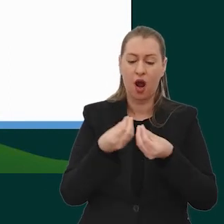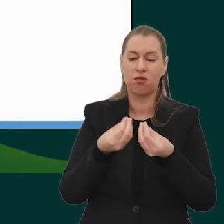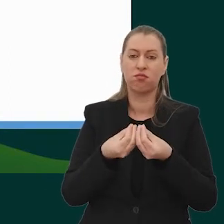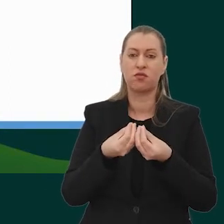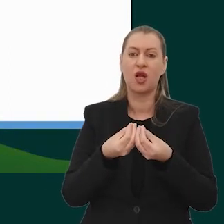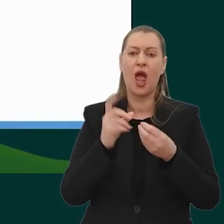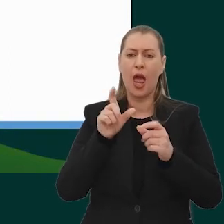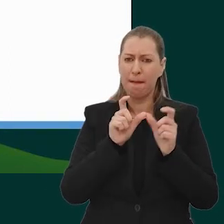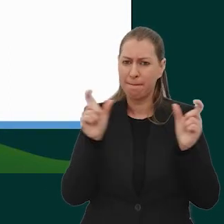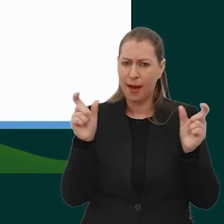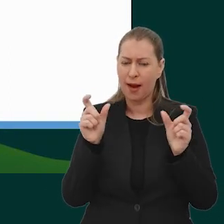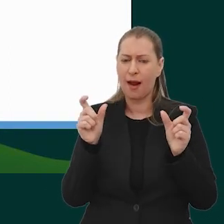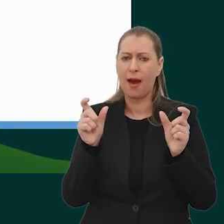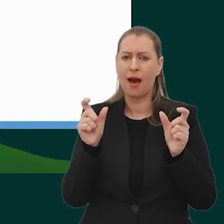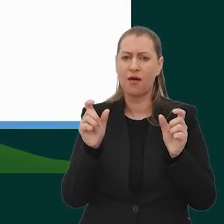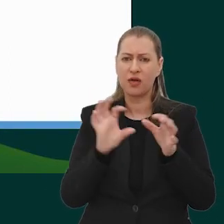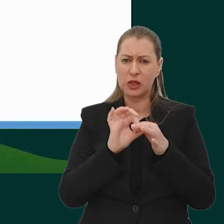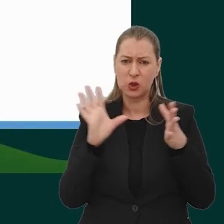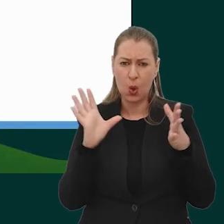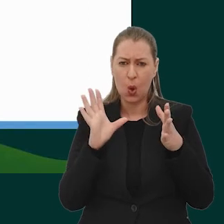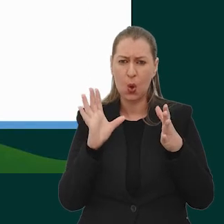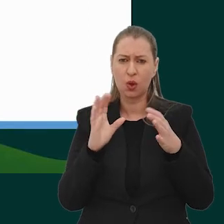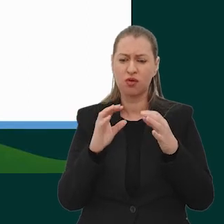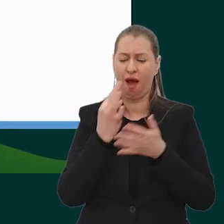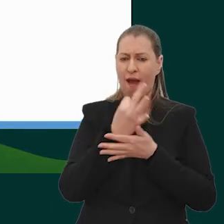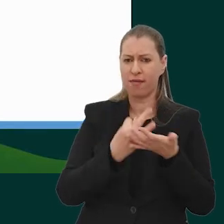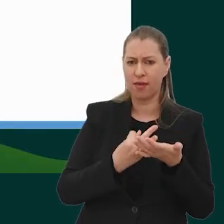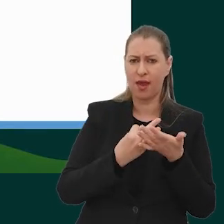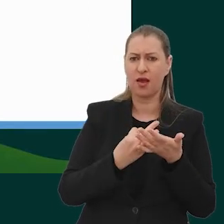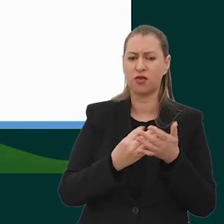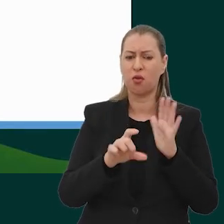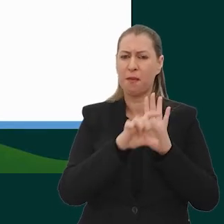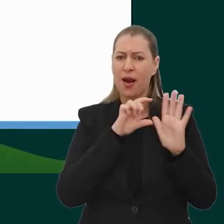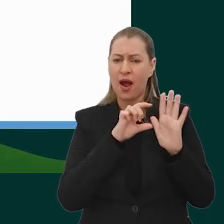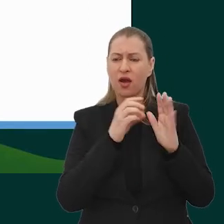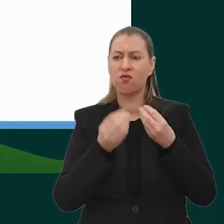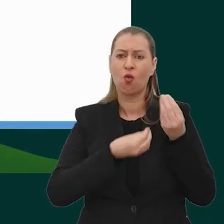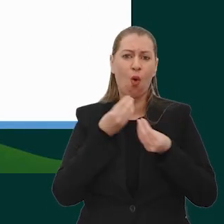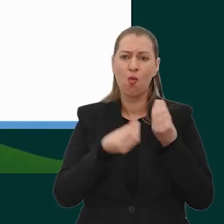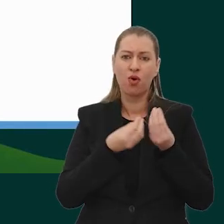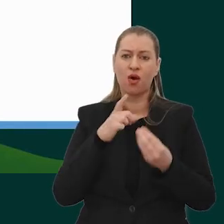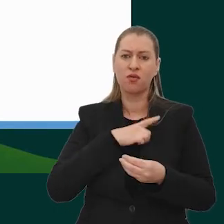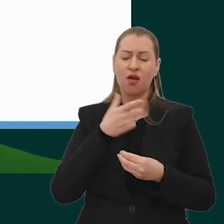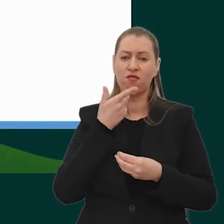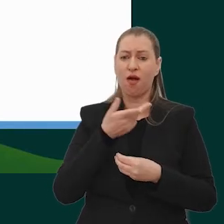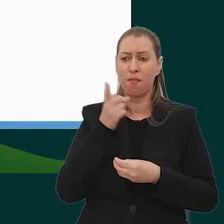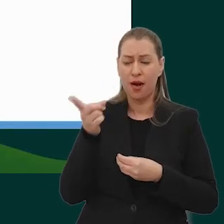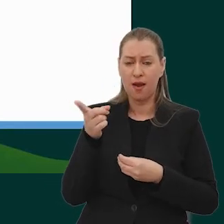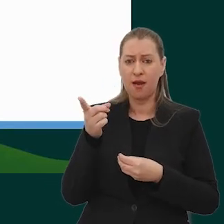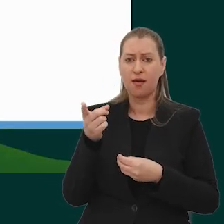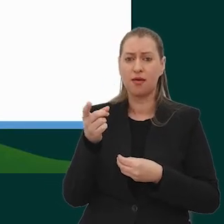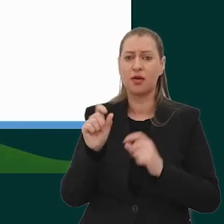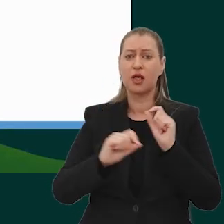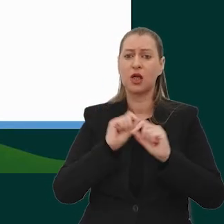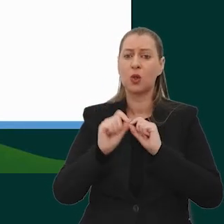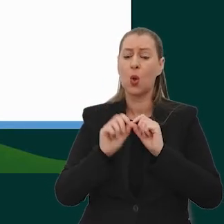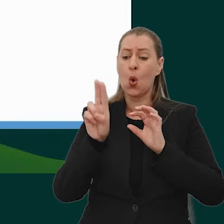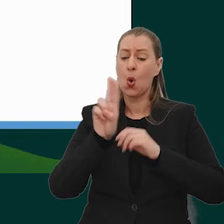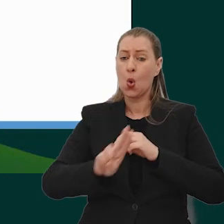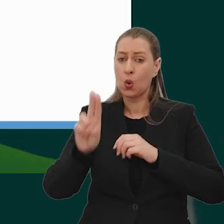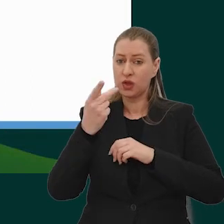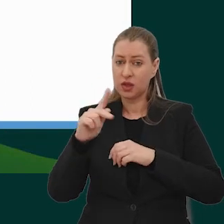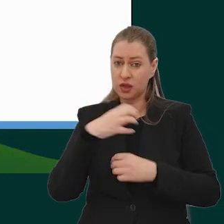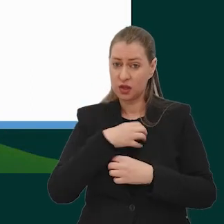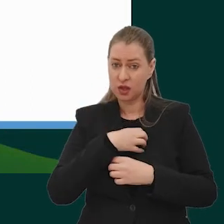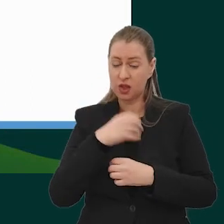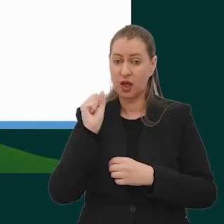ser palavras soltas, isso vai ser um texto, um parágrafo. Então eu tenho que dizer para ele, olha, monta dessa forma e